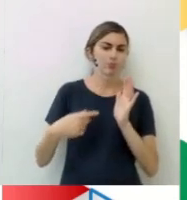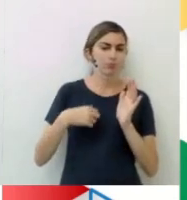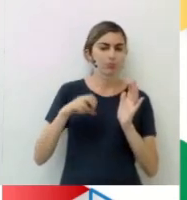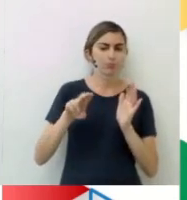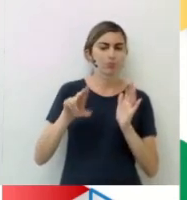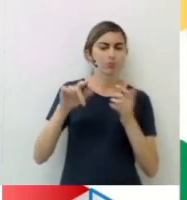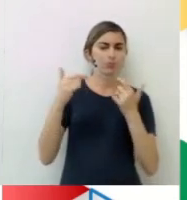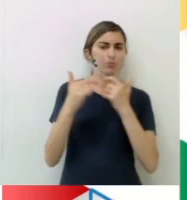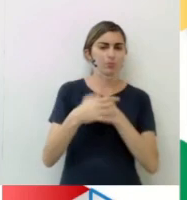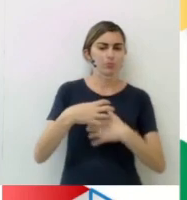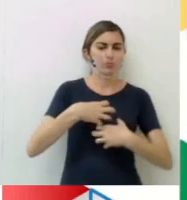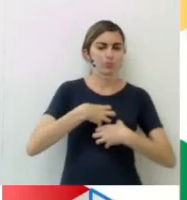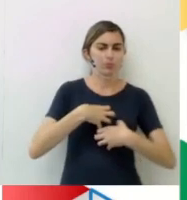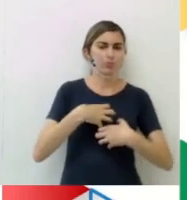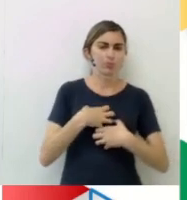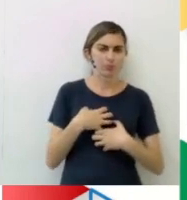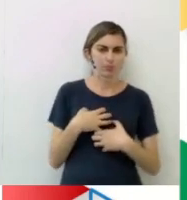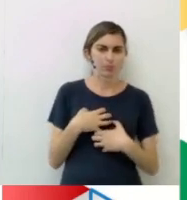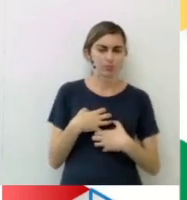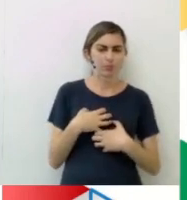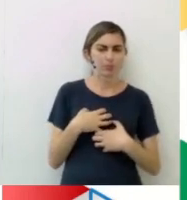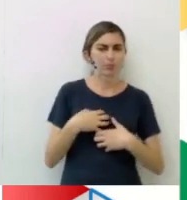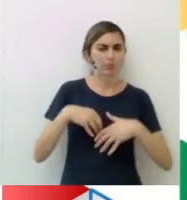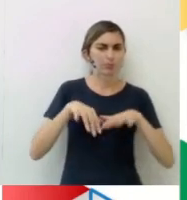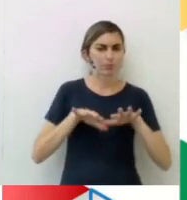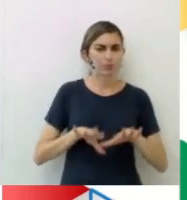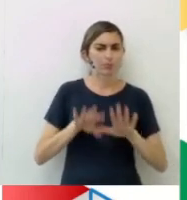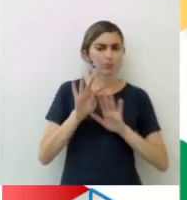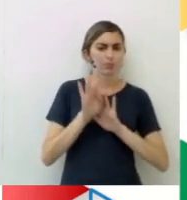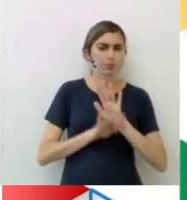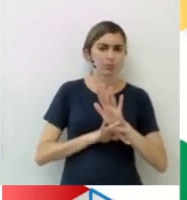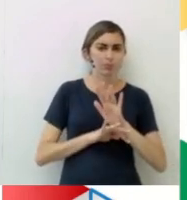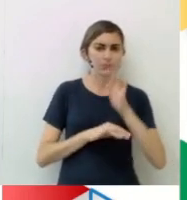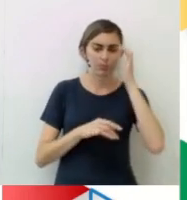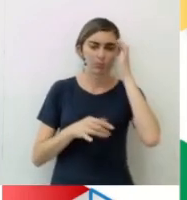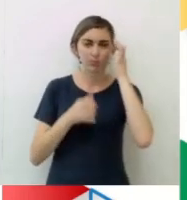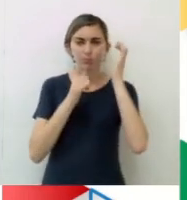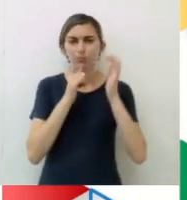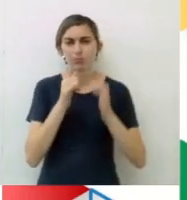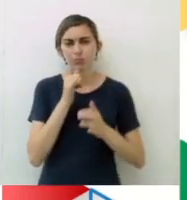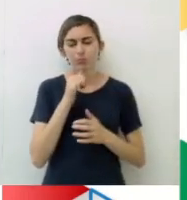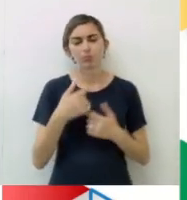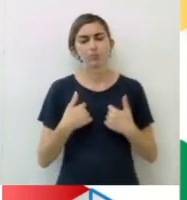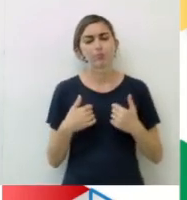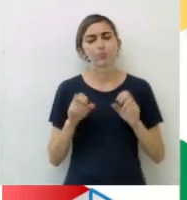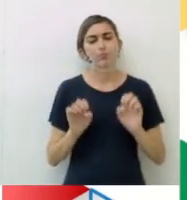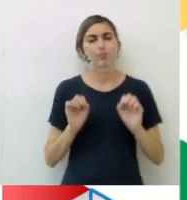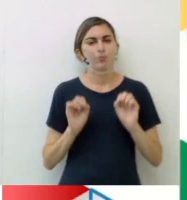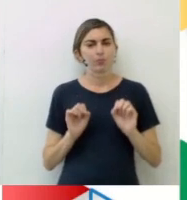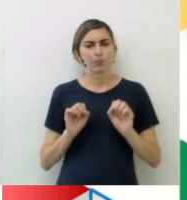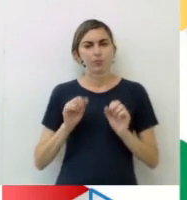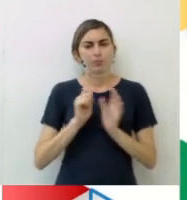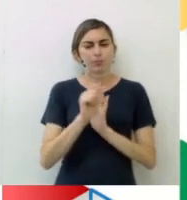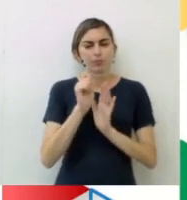lírico é o sentimento que está no texto. Por exemplo, eu posso ser um autor, um poeta